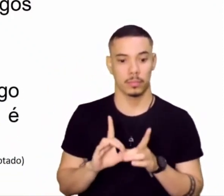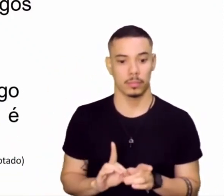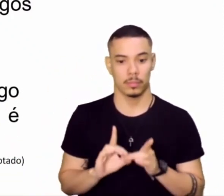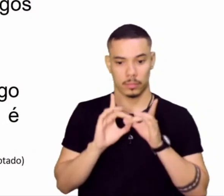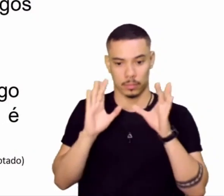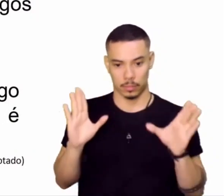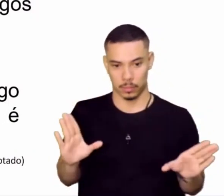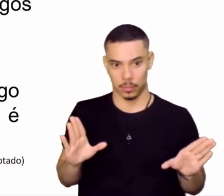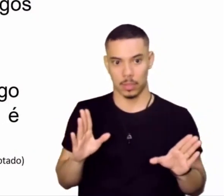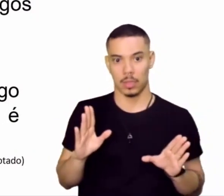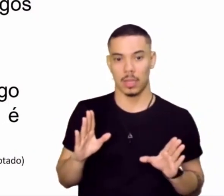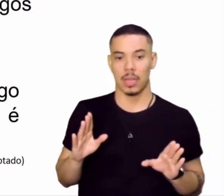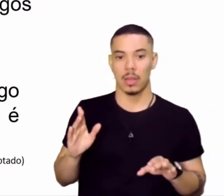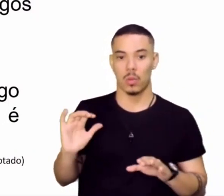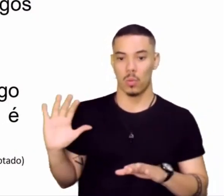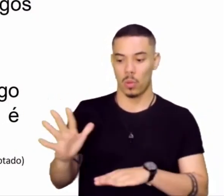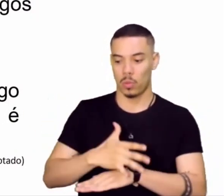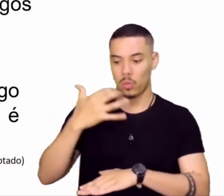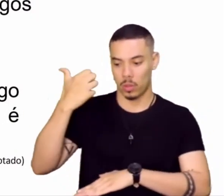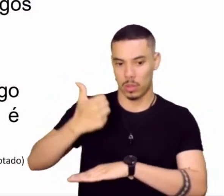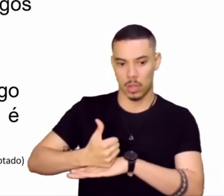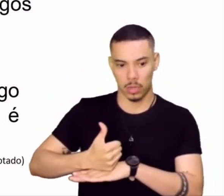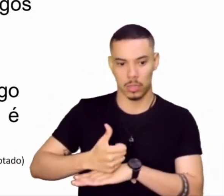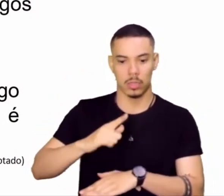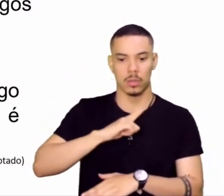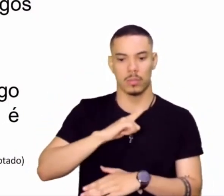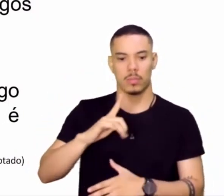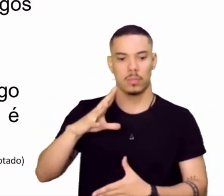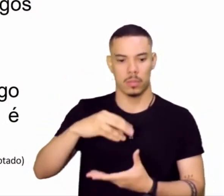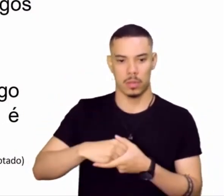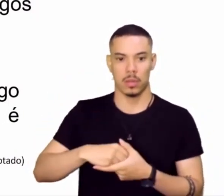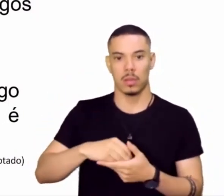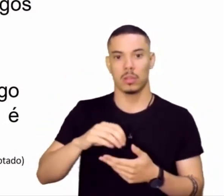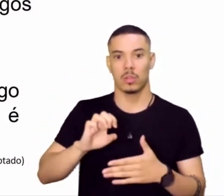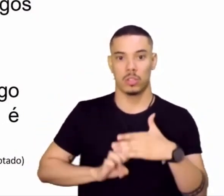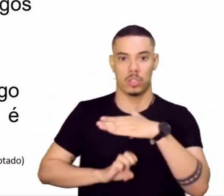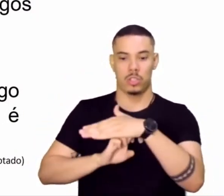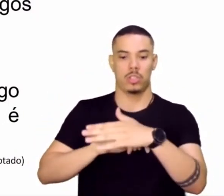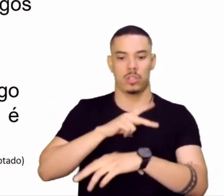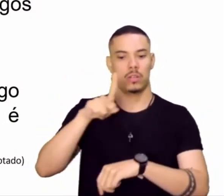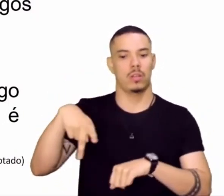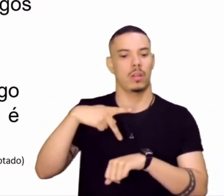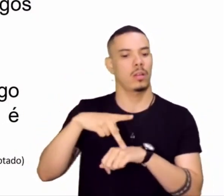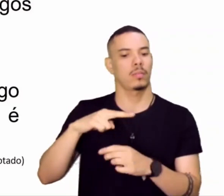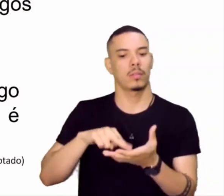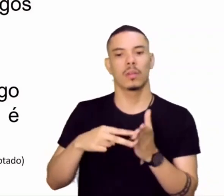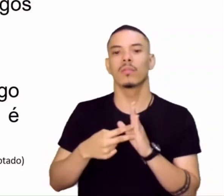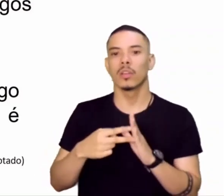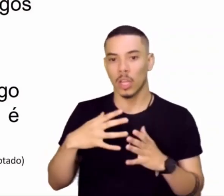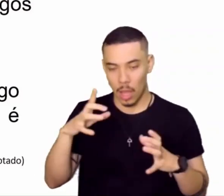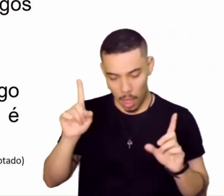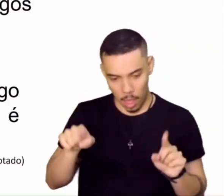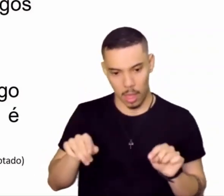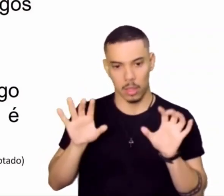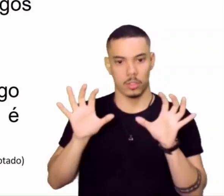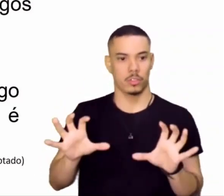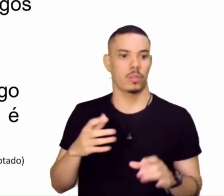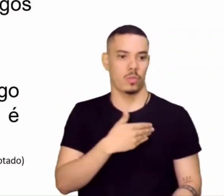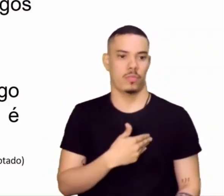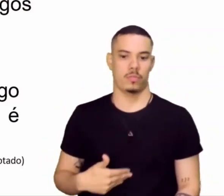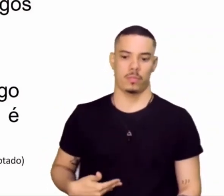vistos como algo que se realiza na esfera do Estado, e este é identificado como modo de governo. Está aí.